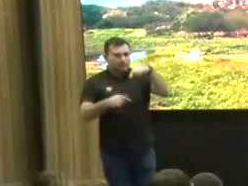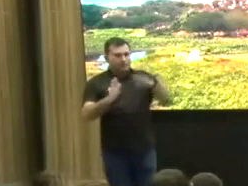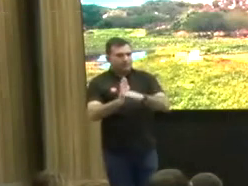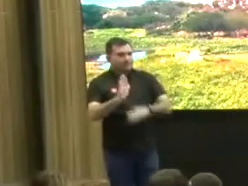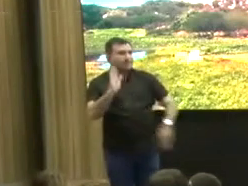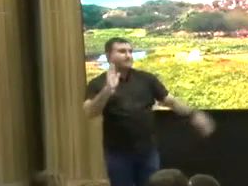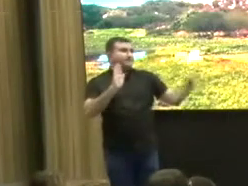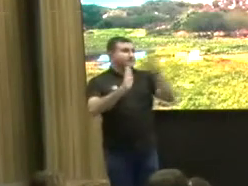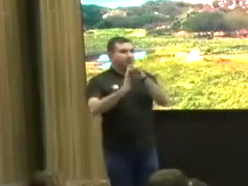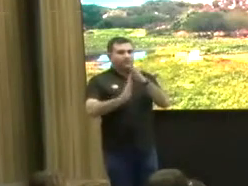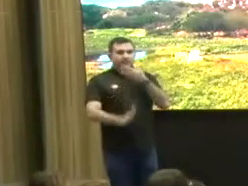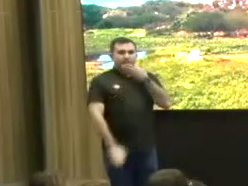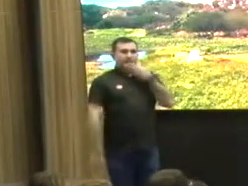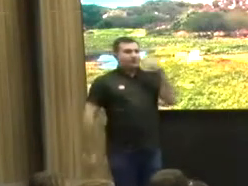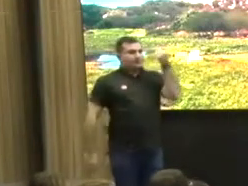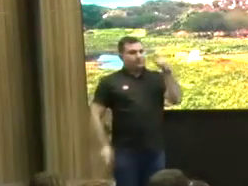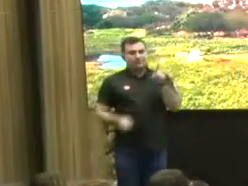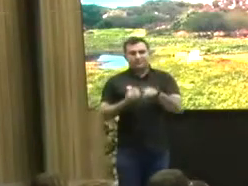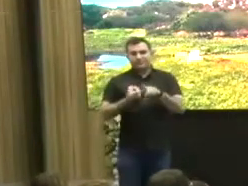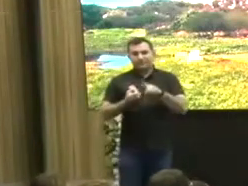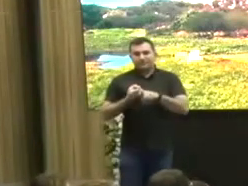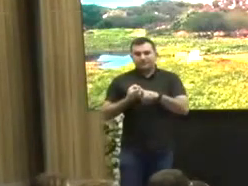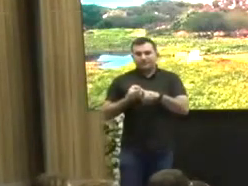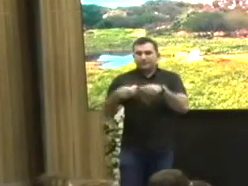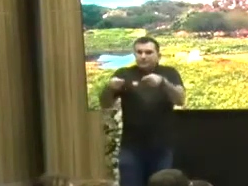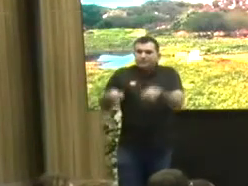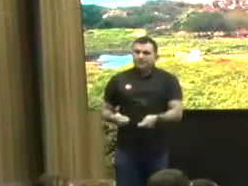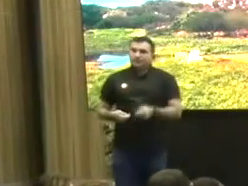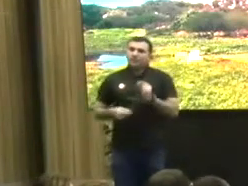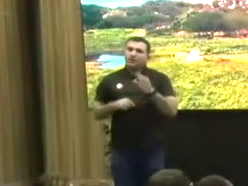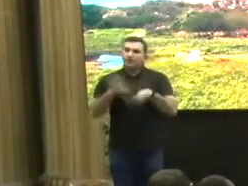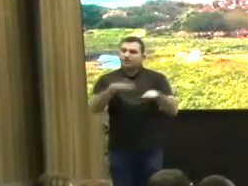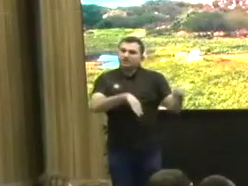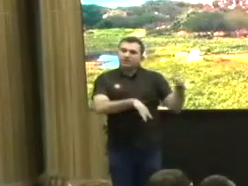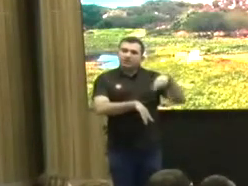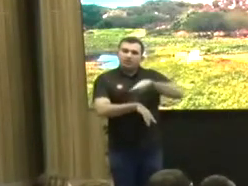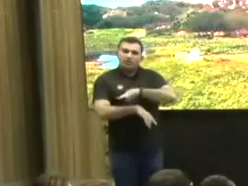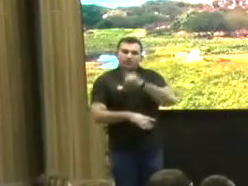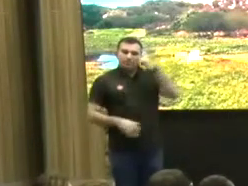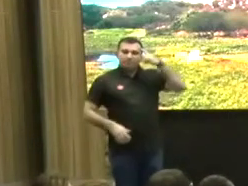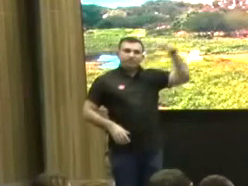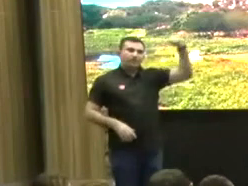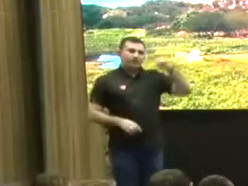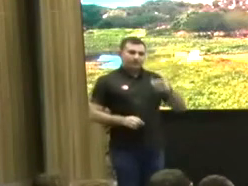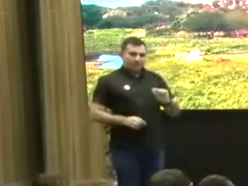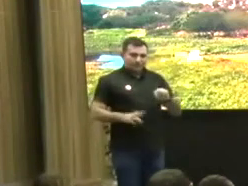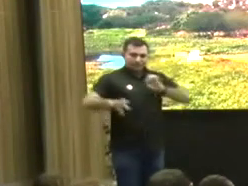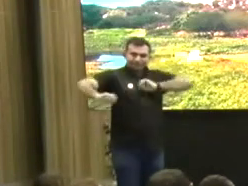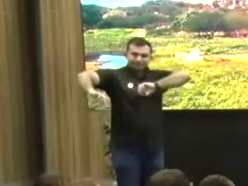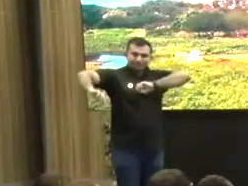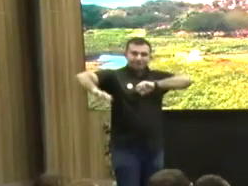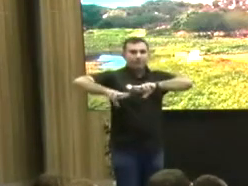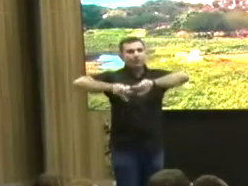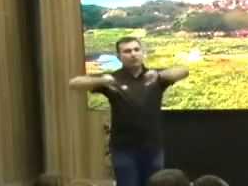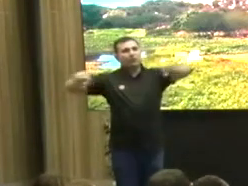e melhores. E o que sustenta, em certa medida, a ideia de educações ao longo da